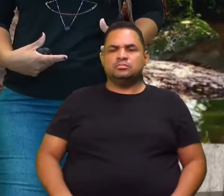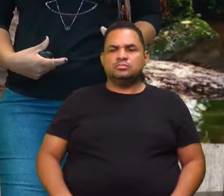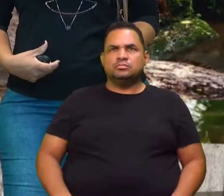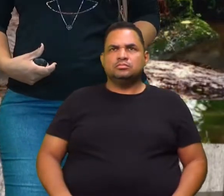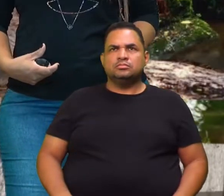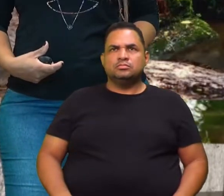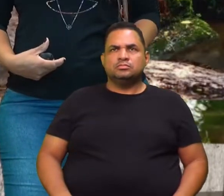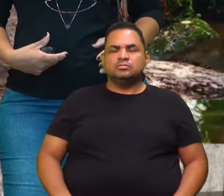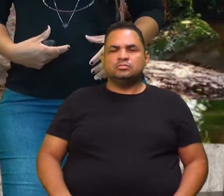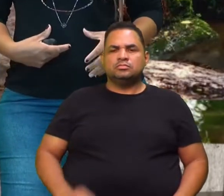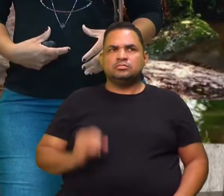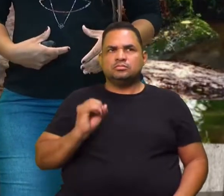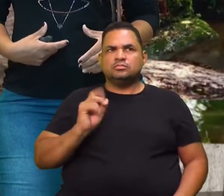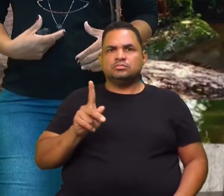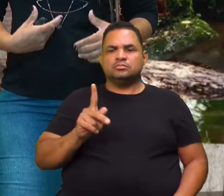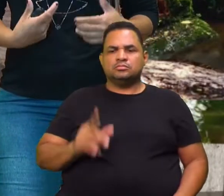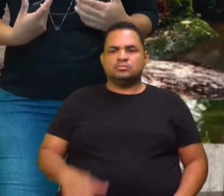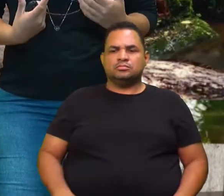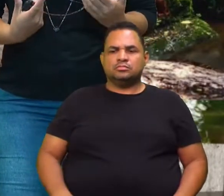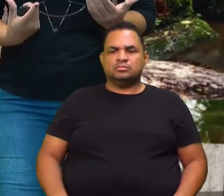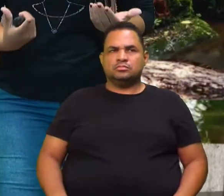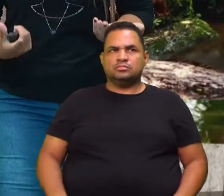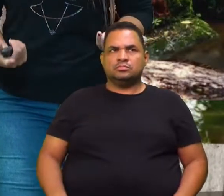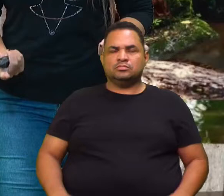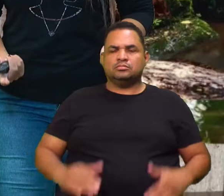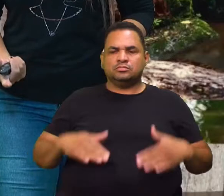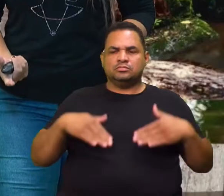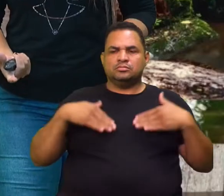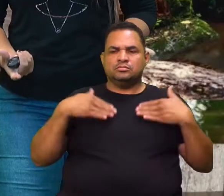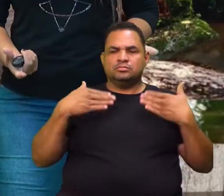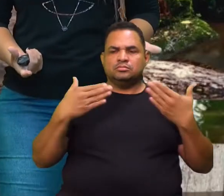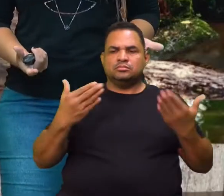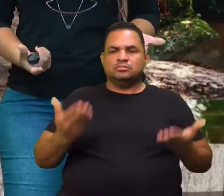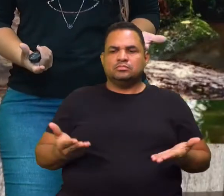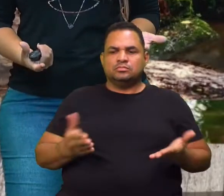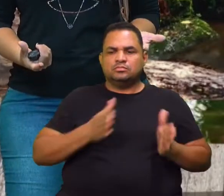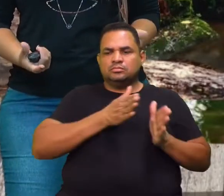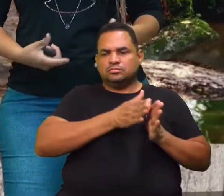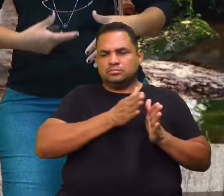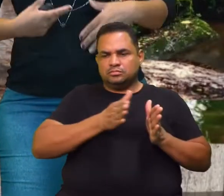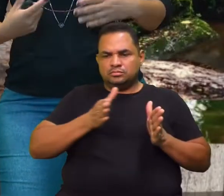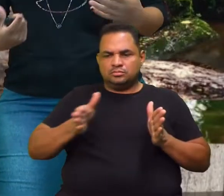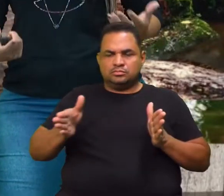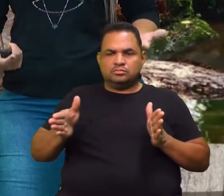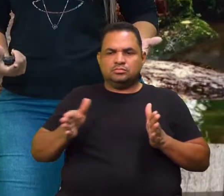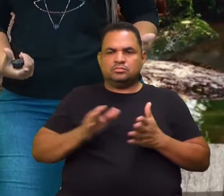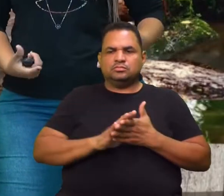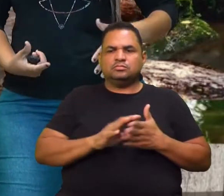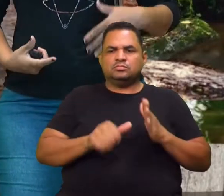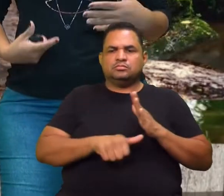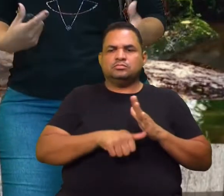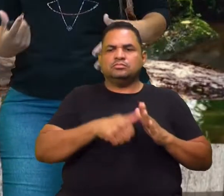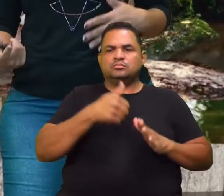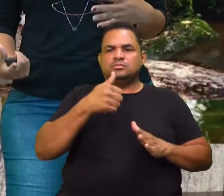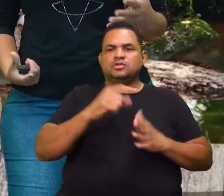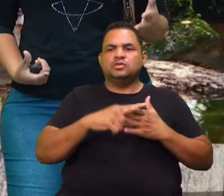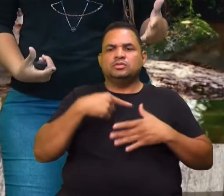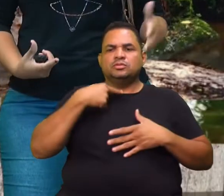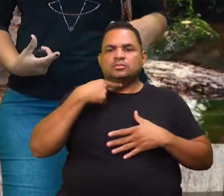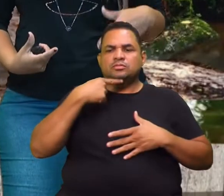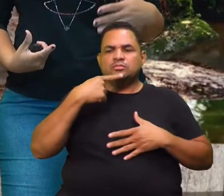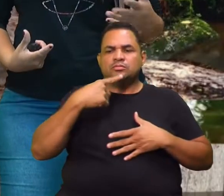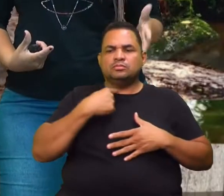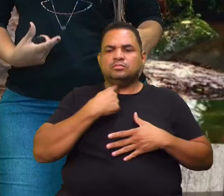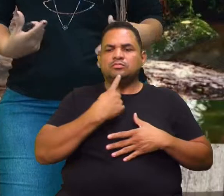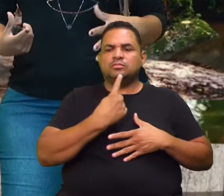beleza, ok. E aí, quando ela chega na fase do primeiro ciclo menstrual, e aí ela já começa a